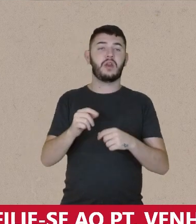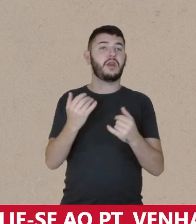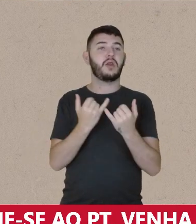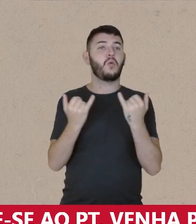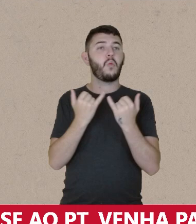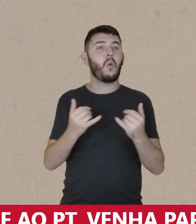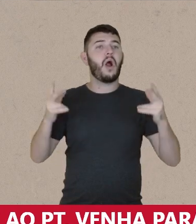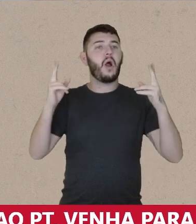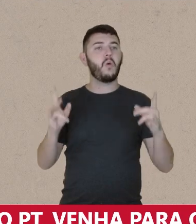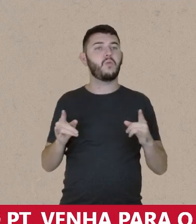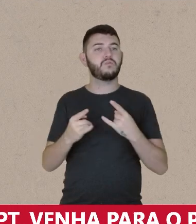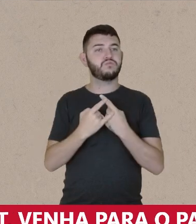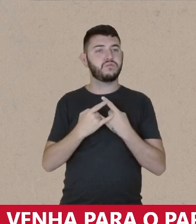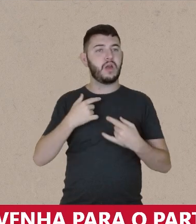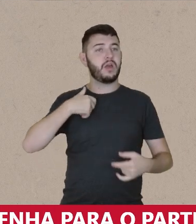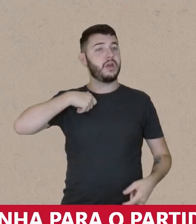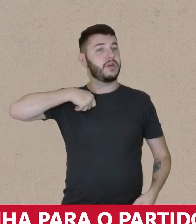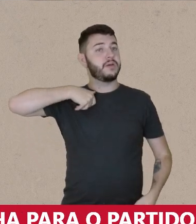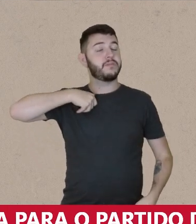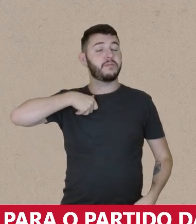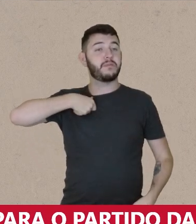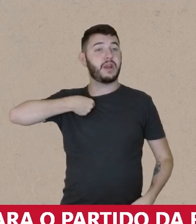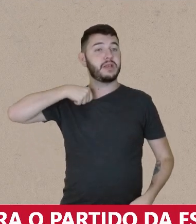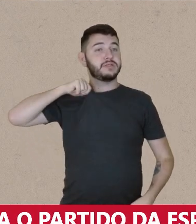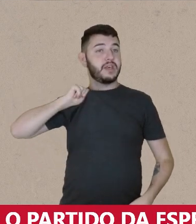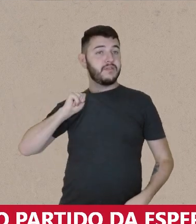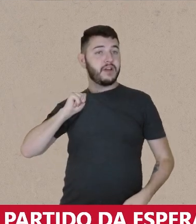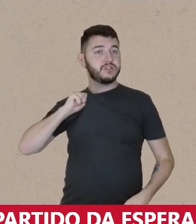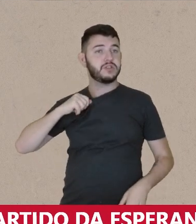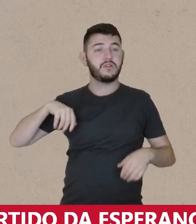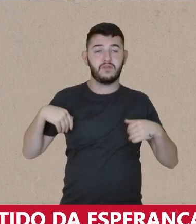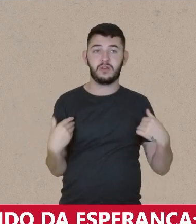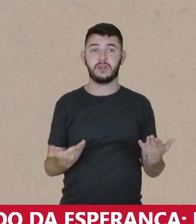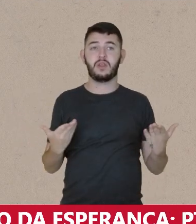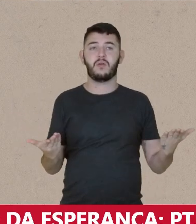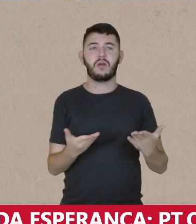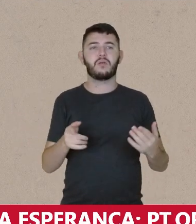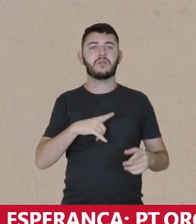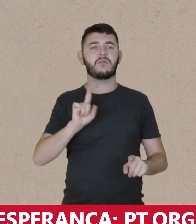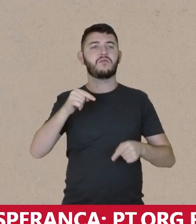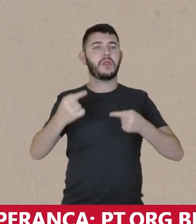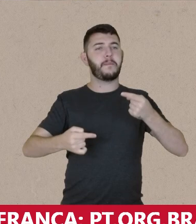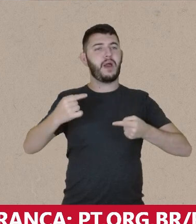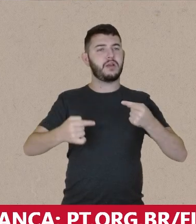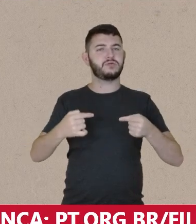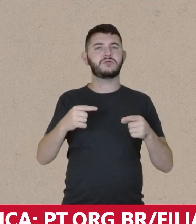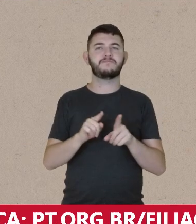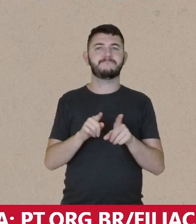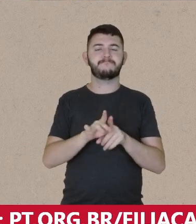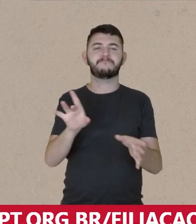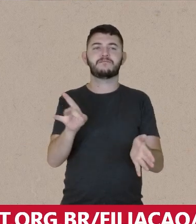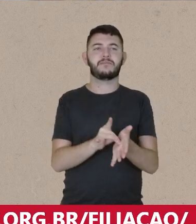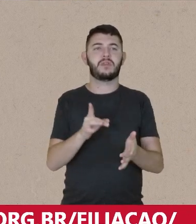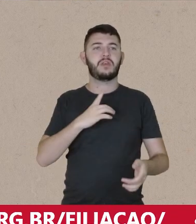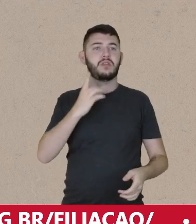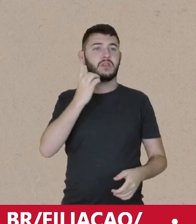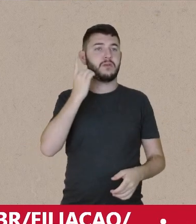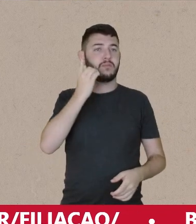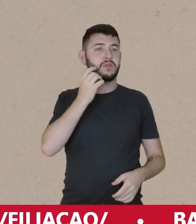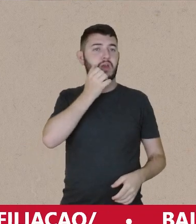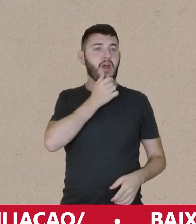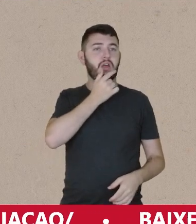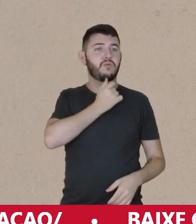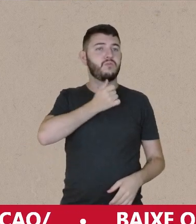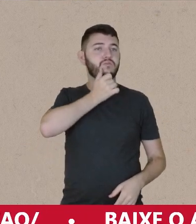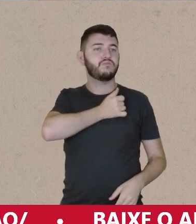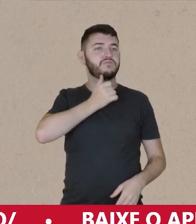preservativos. Mas houve um debate mais amplo. Depois dessa ideia, outras deputadas e deputados tiveram ideias